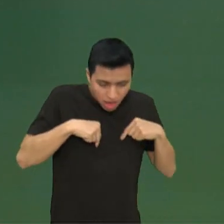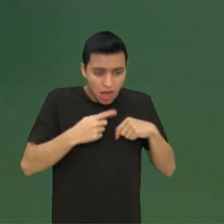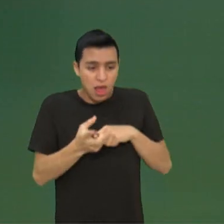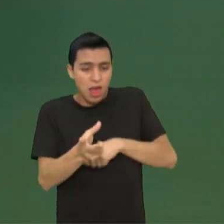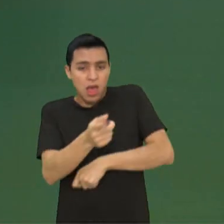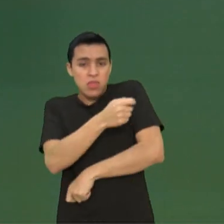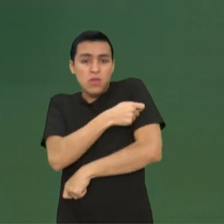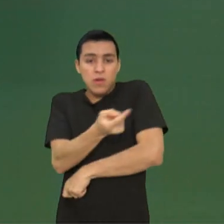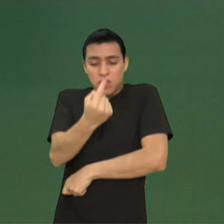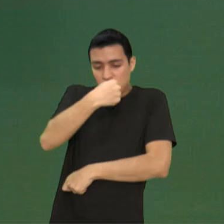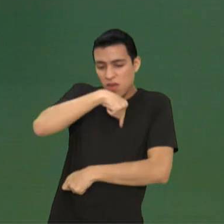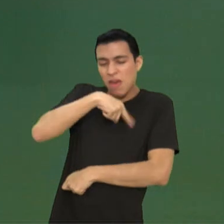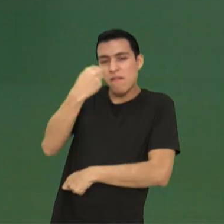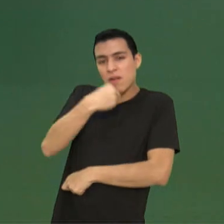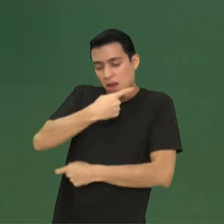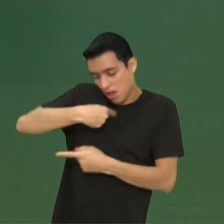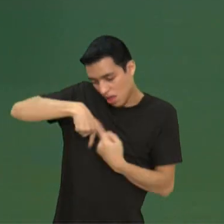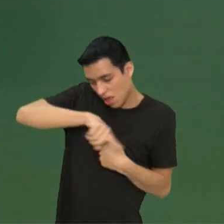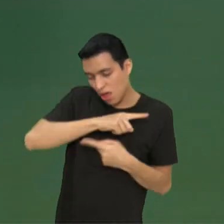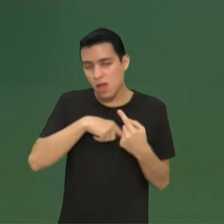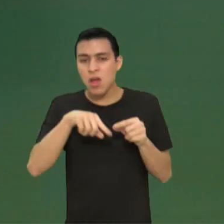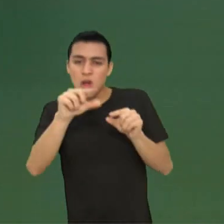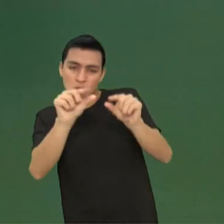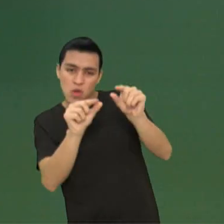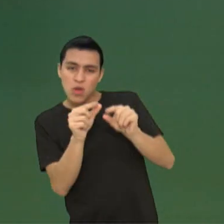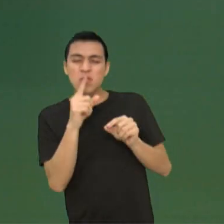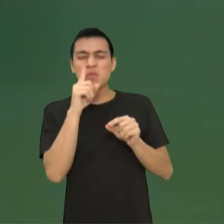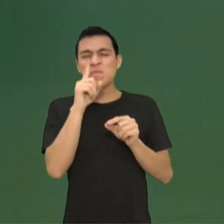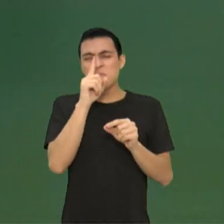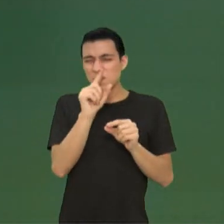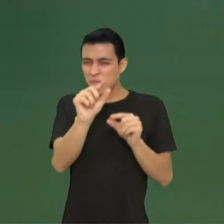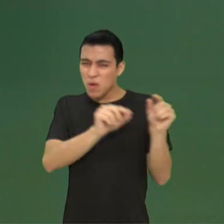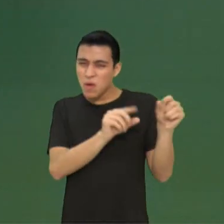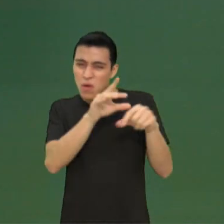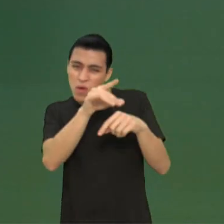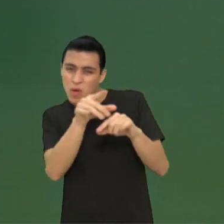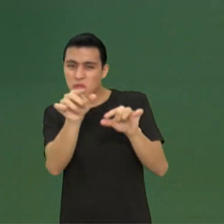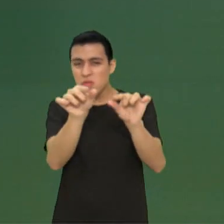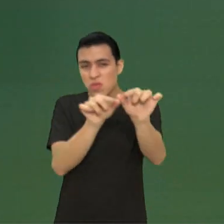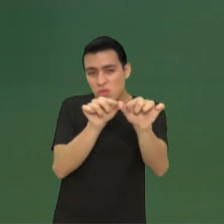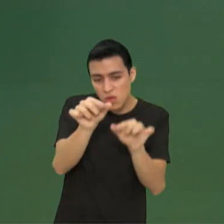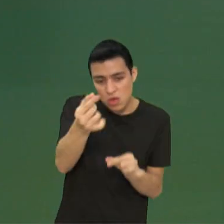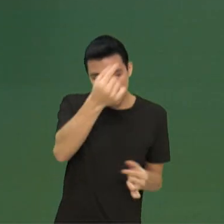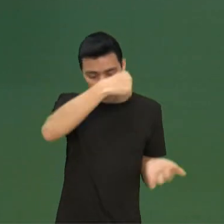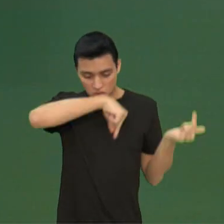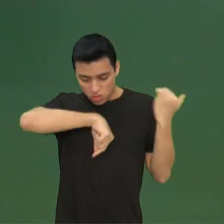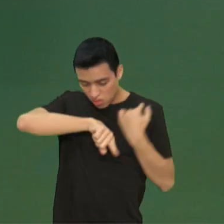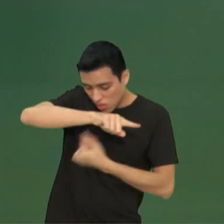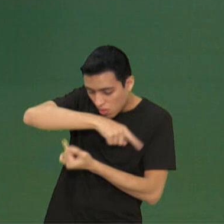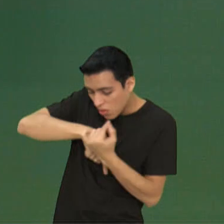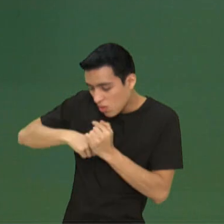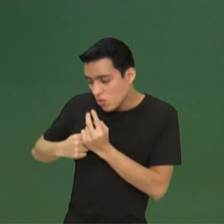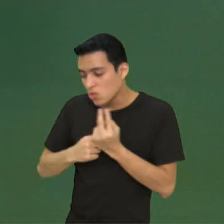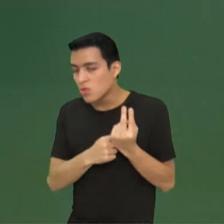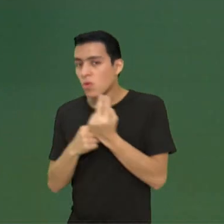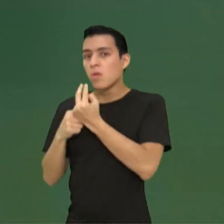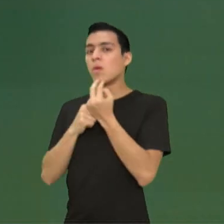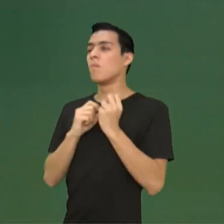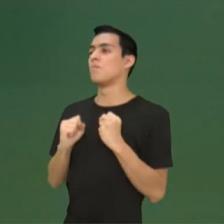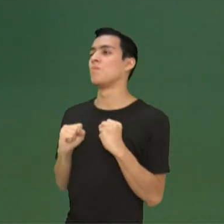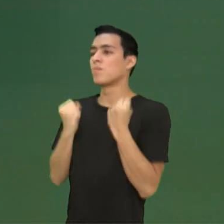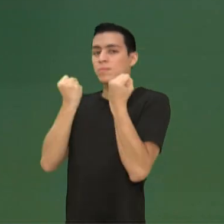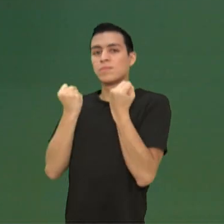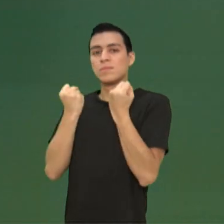doença atenuado, ou traz partes de um causador da doença, que são as essenciais para eu produzir defesa, e